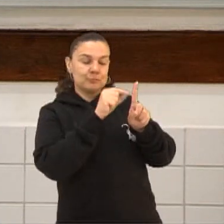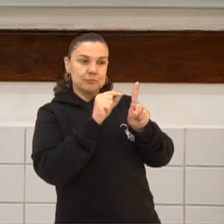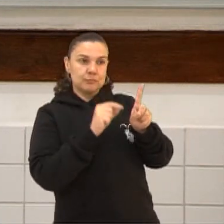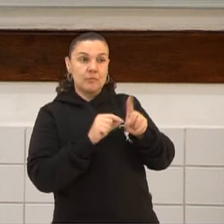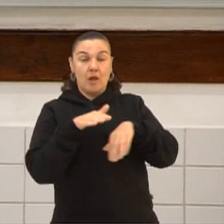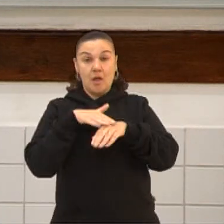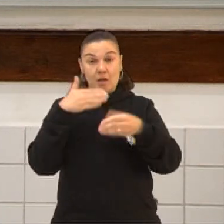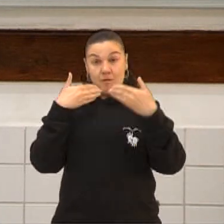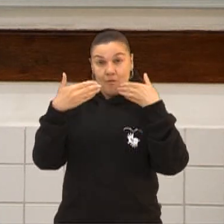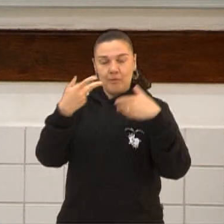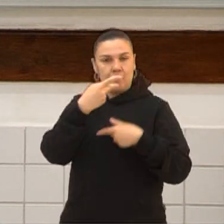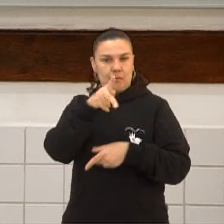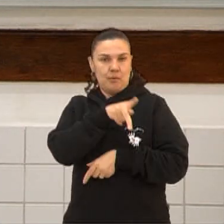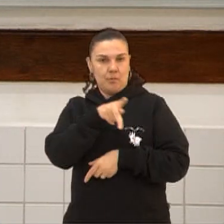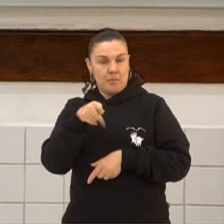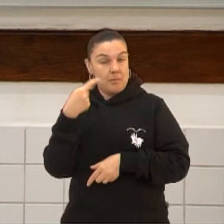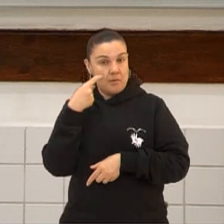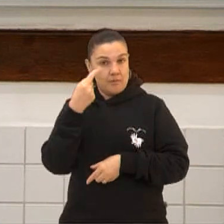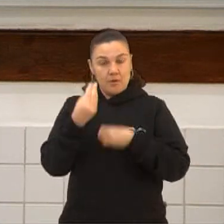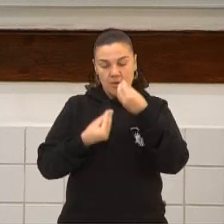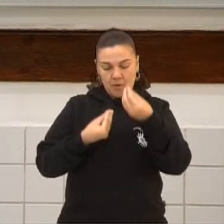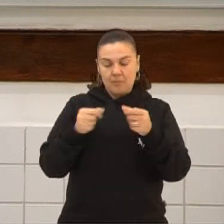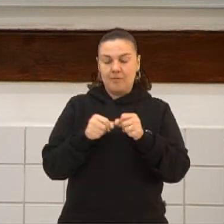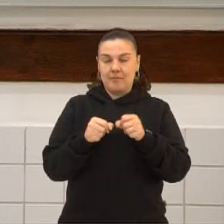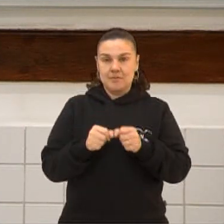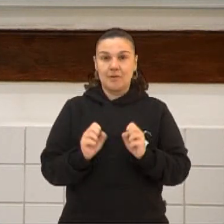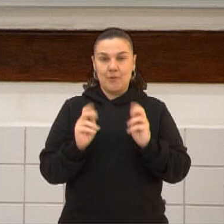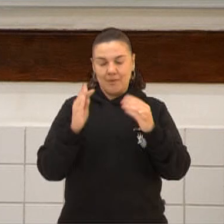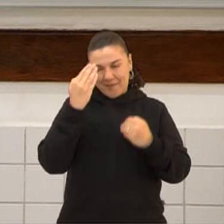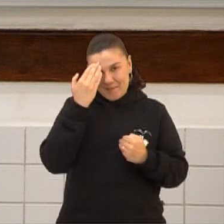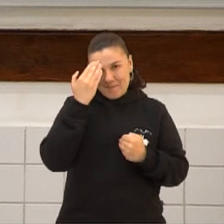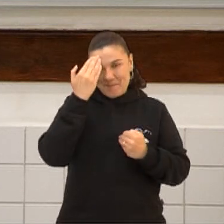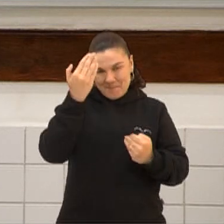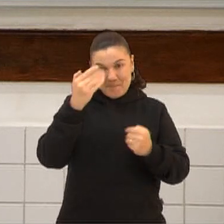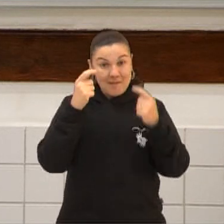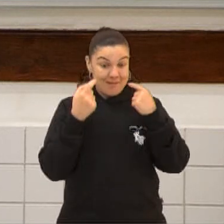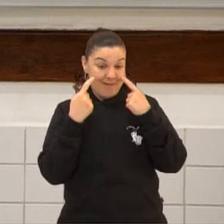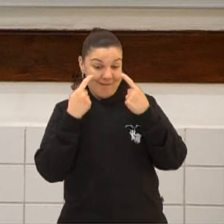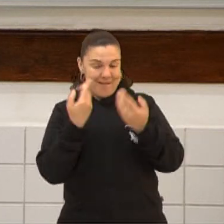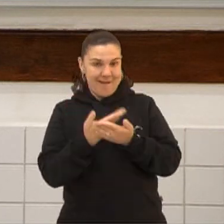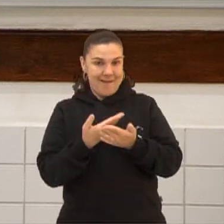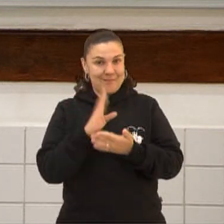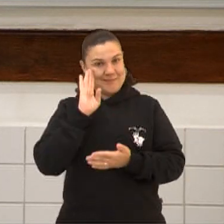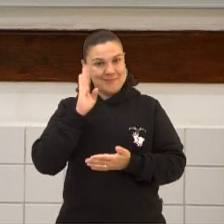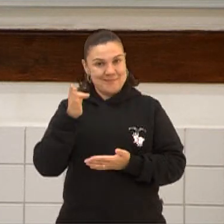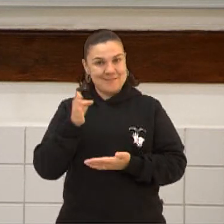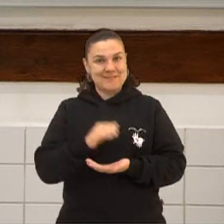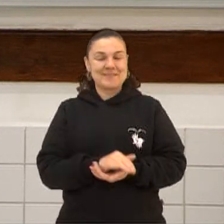melhor com o seu professor para ver como tudo isso vai ser feito. Muito obrigado por assistir essa aula.